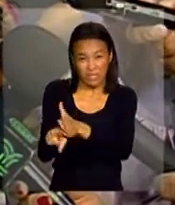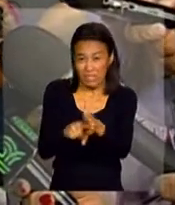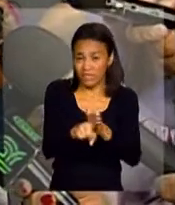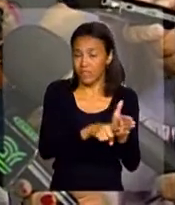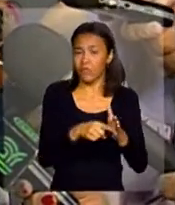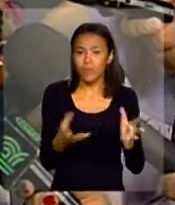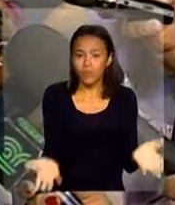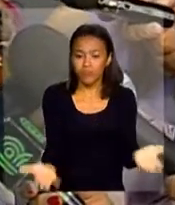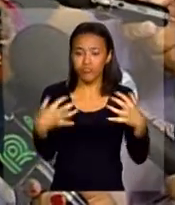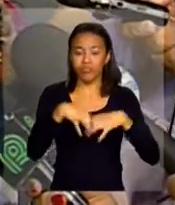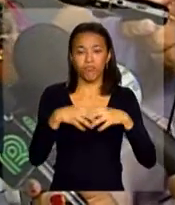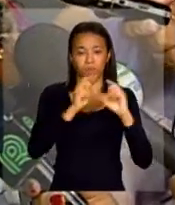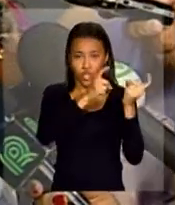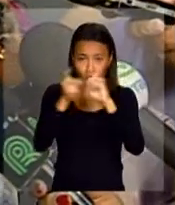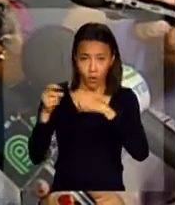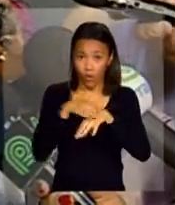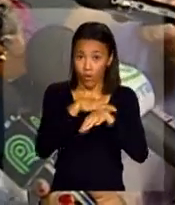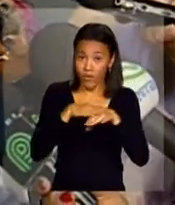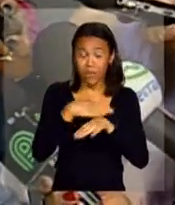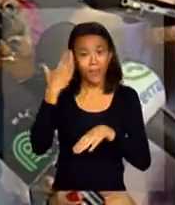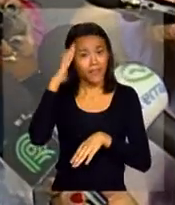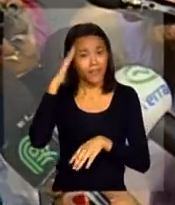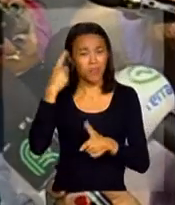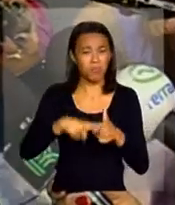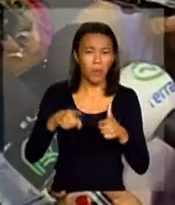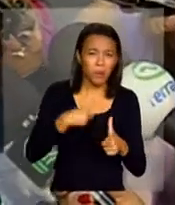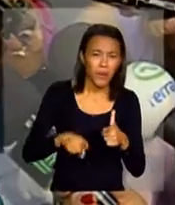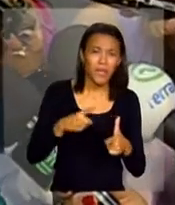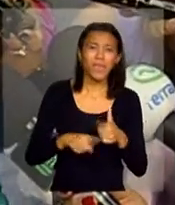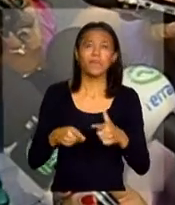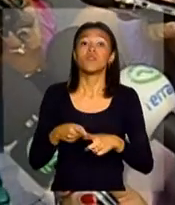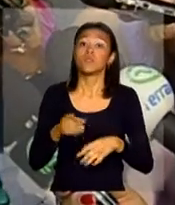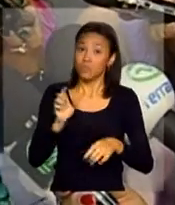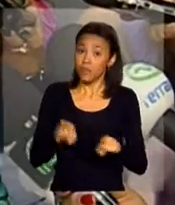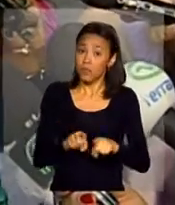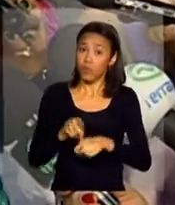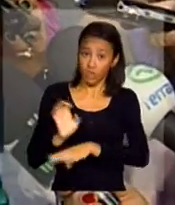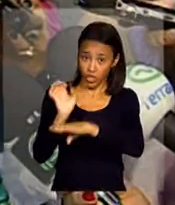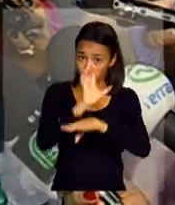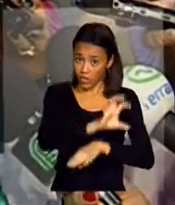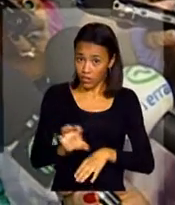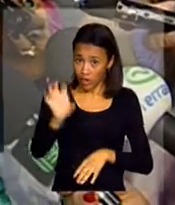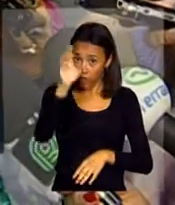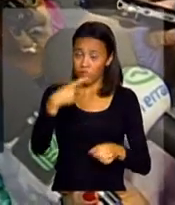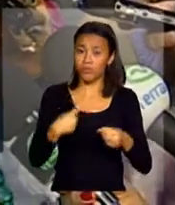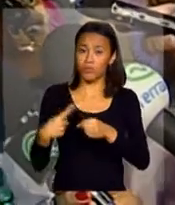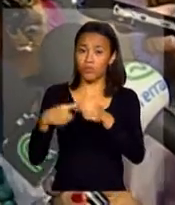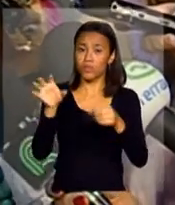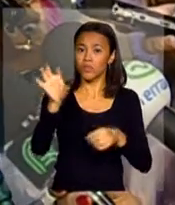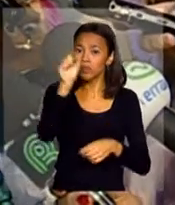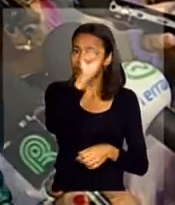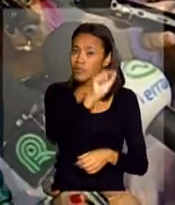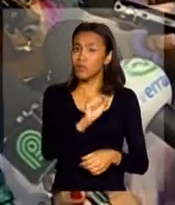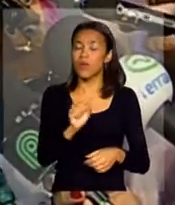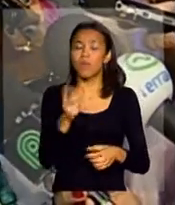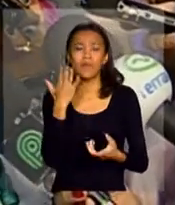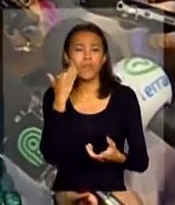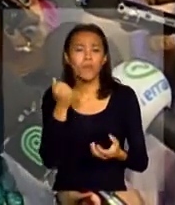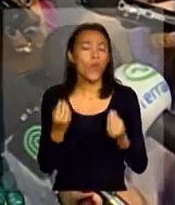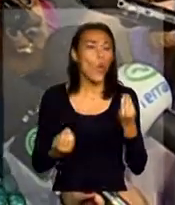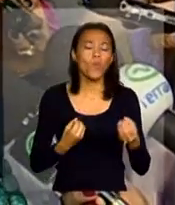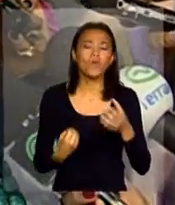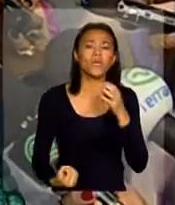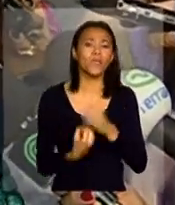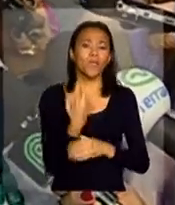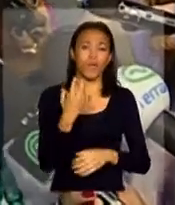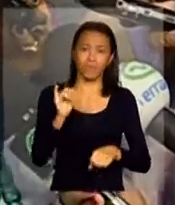para um diálogo, para entender as demandas, os problemas, as fragilidades, os estados, os municípios, a partir daí propor uma estratégia de regulamentação que